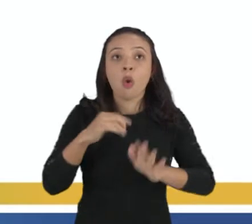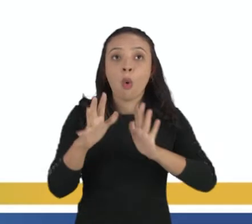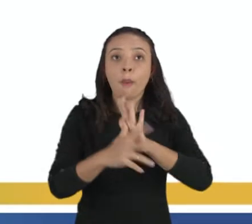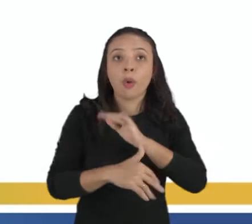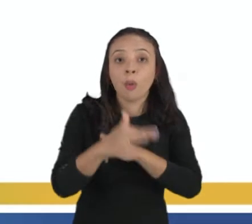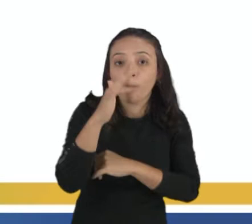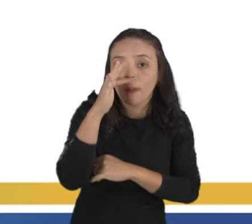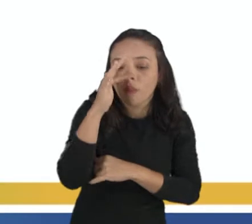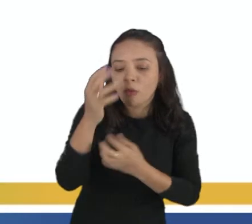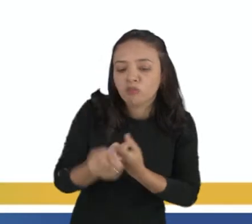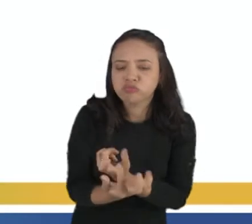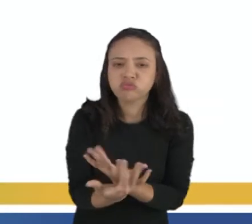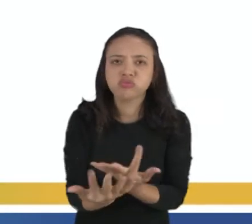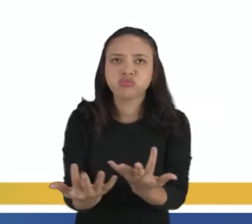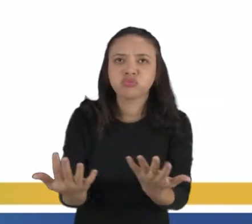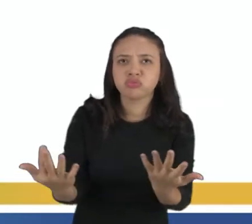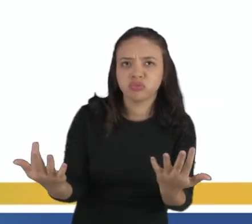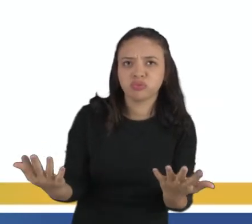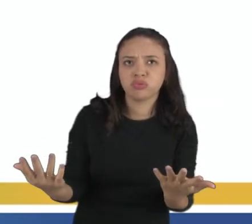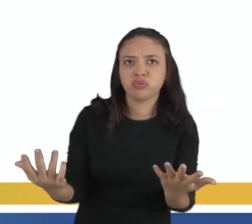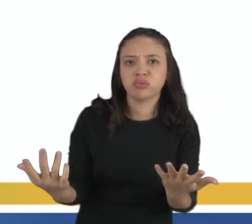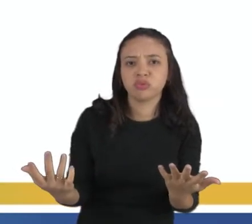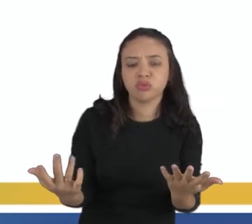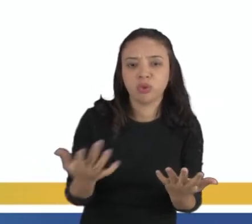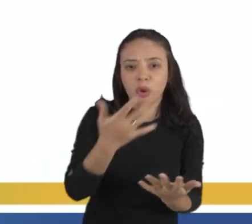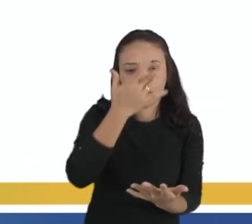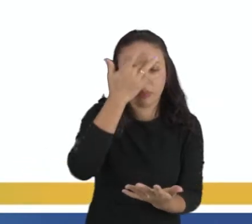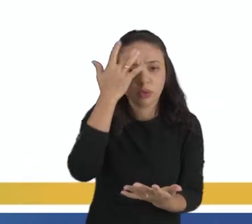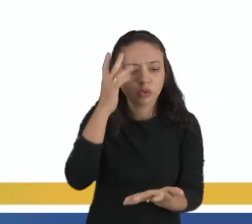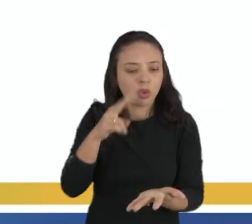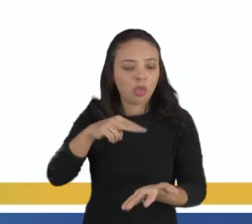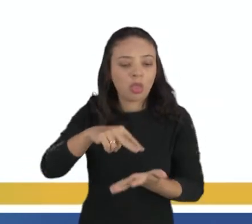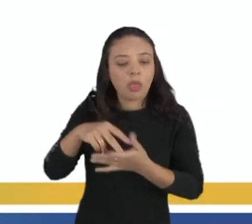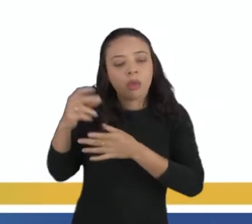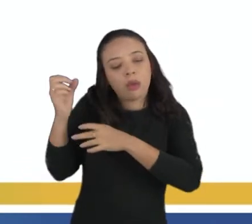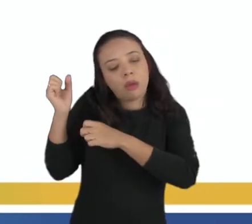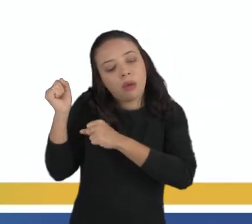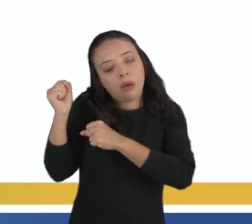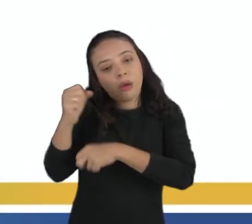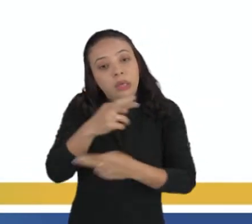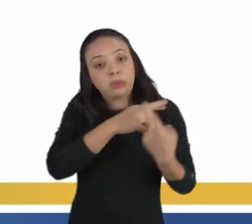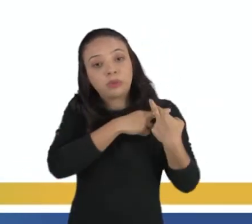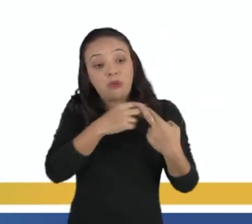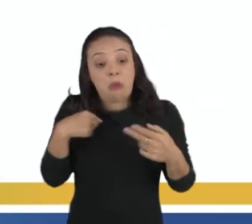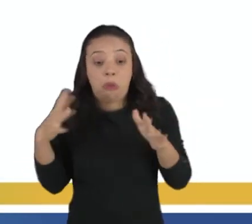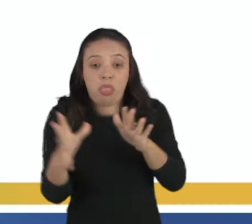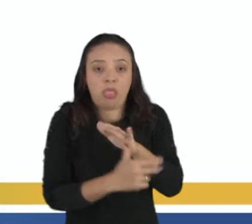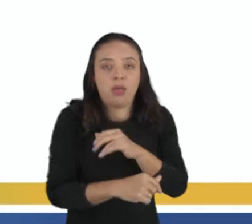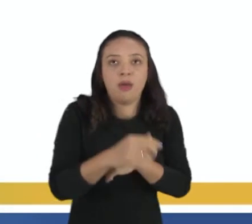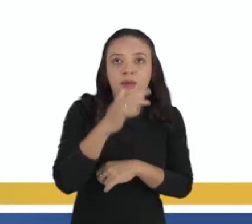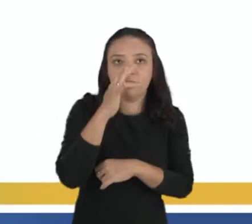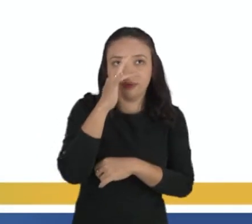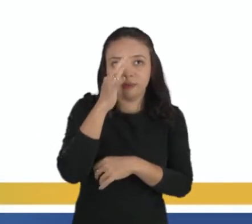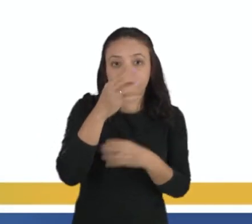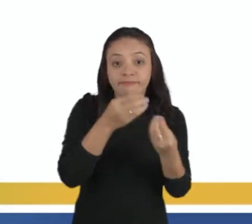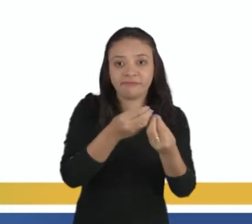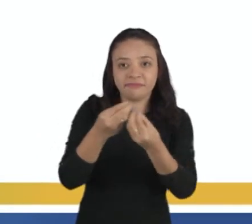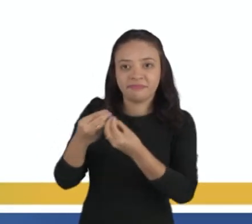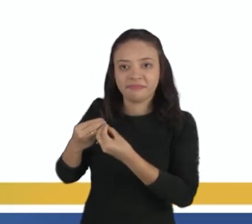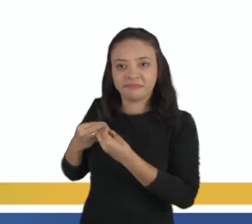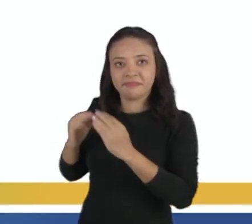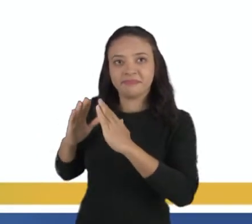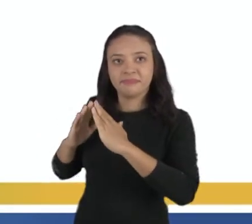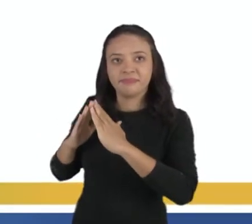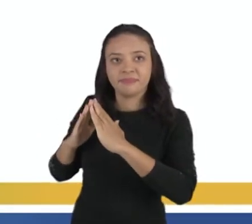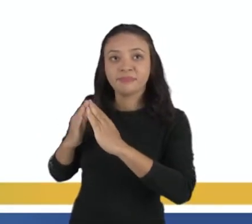flor daquele jardim. O porteiro do edifício cochilava e eu furtei a flor. Trouxe-a para casa